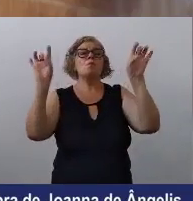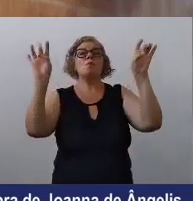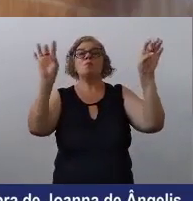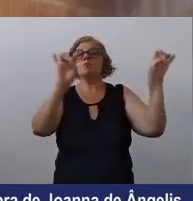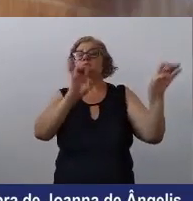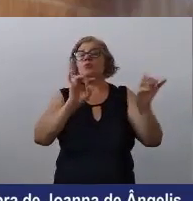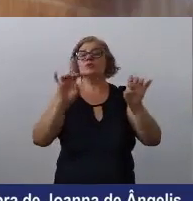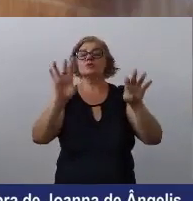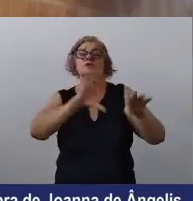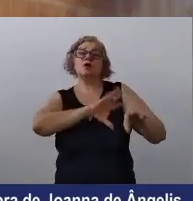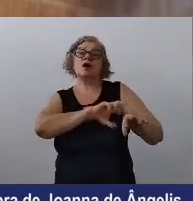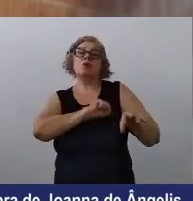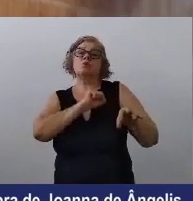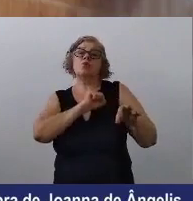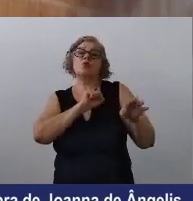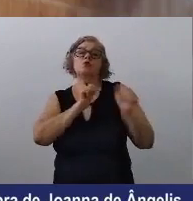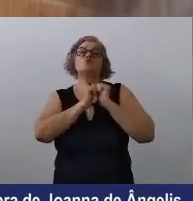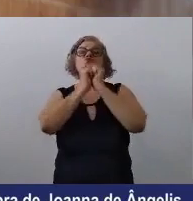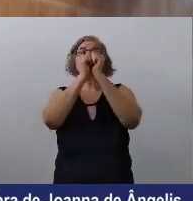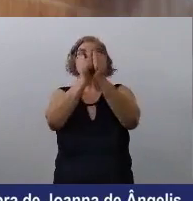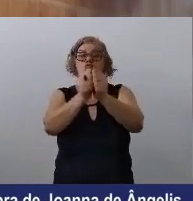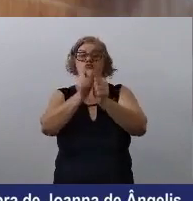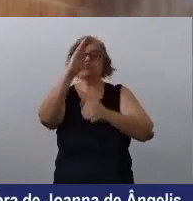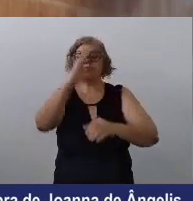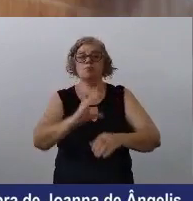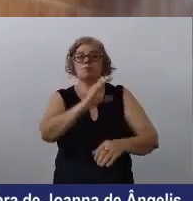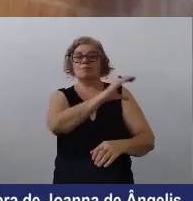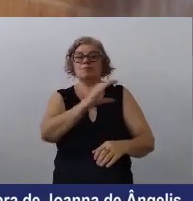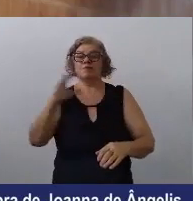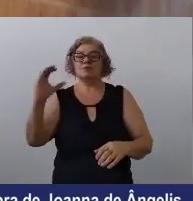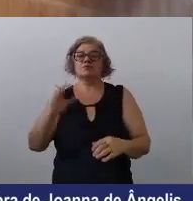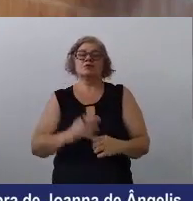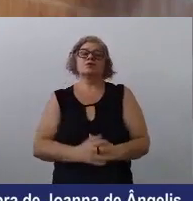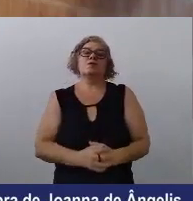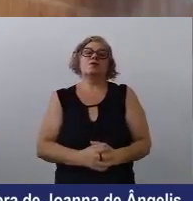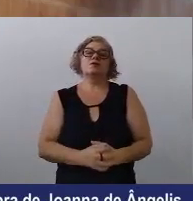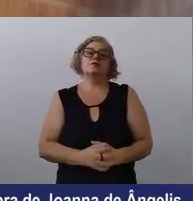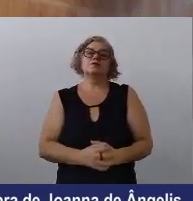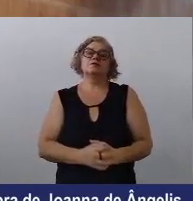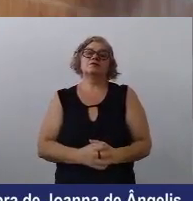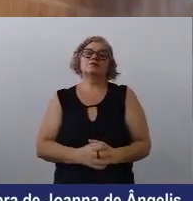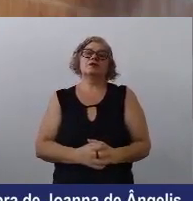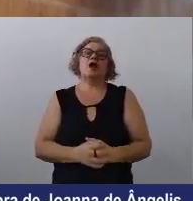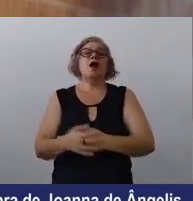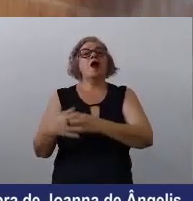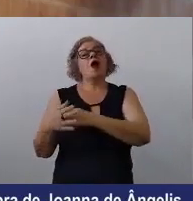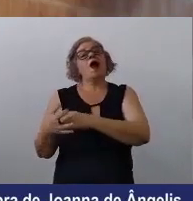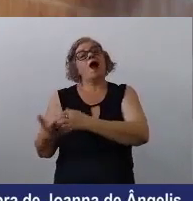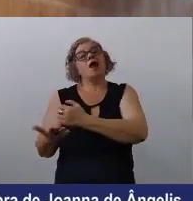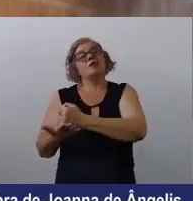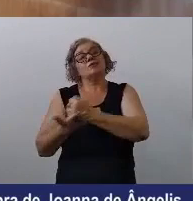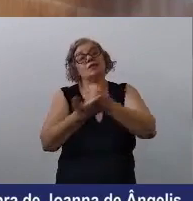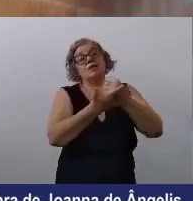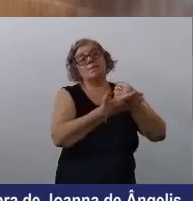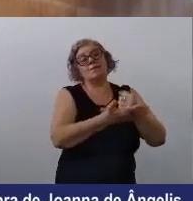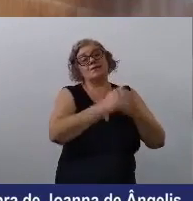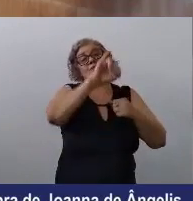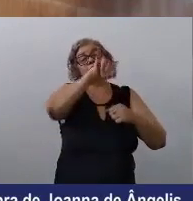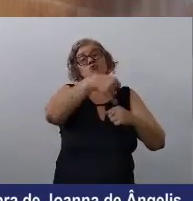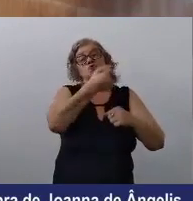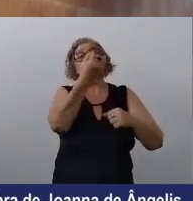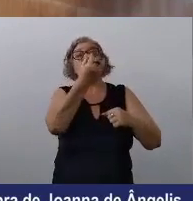o amor extremo junto aos católicos. E a passagem maravilhosa como Joana de